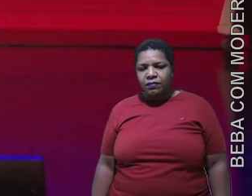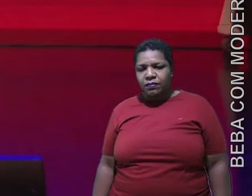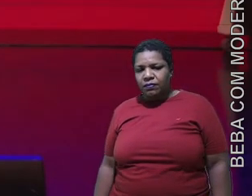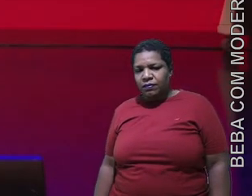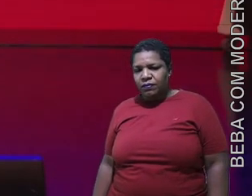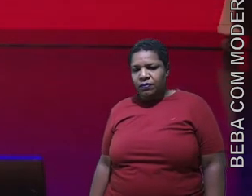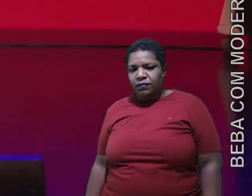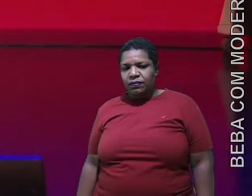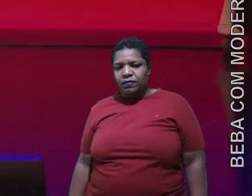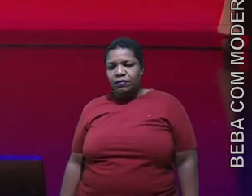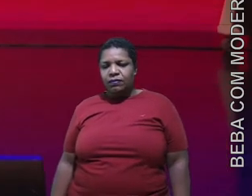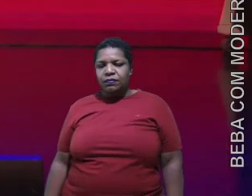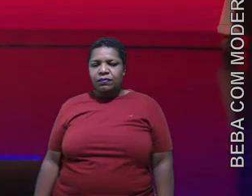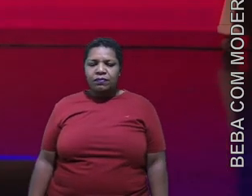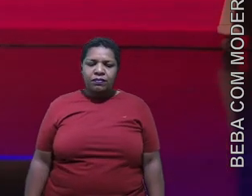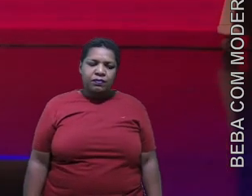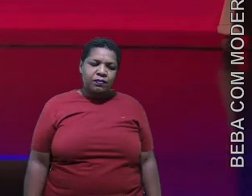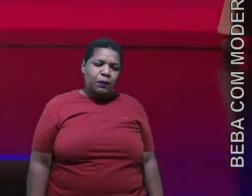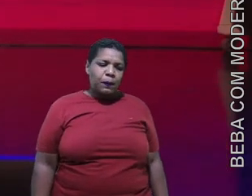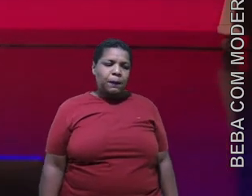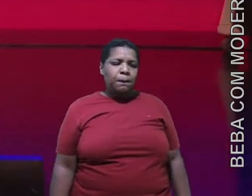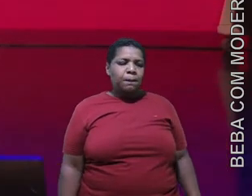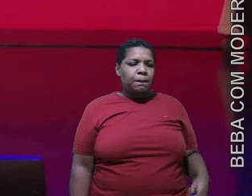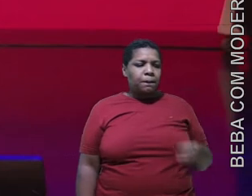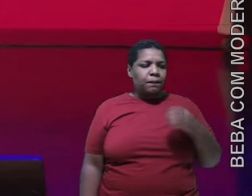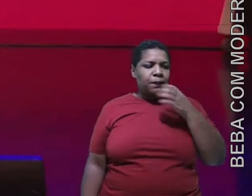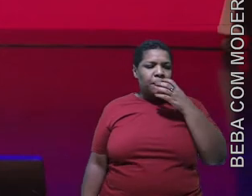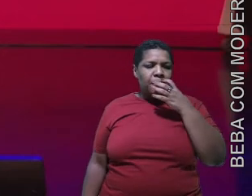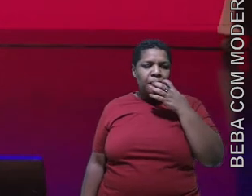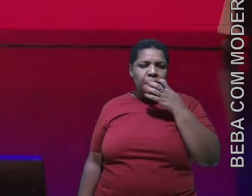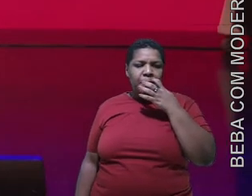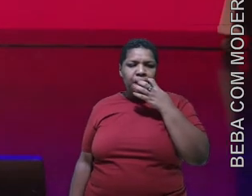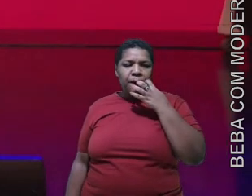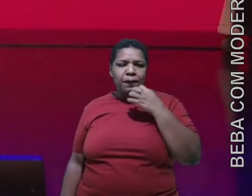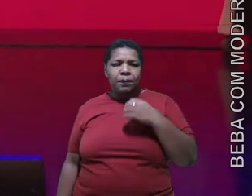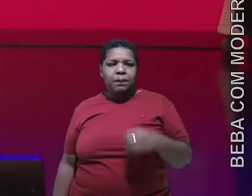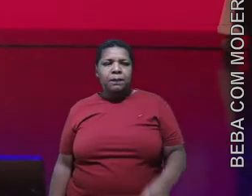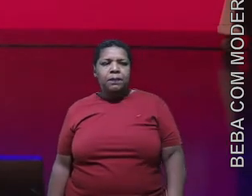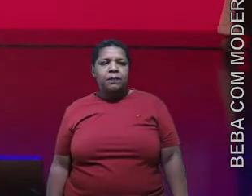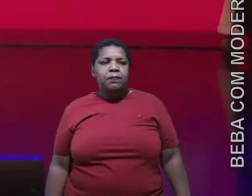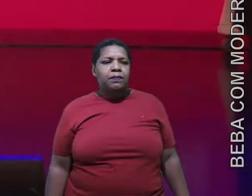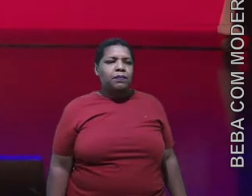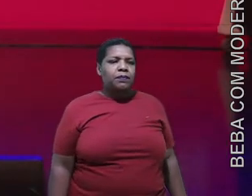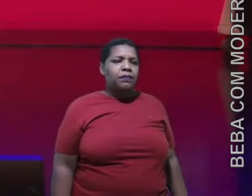E aí E aí